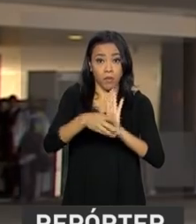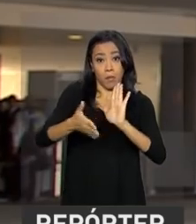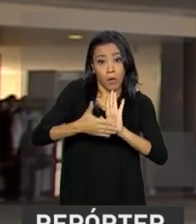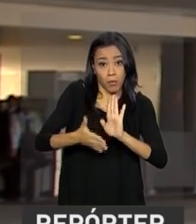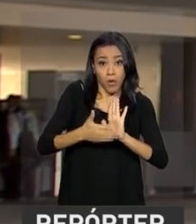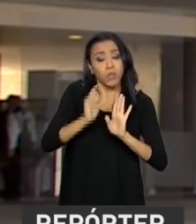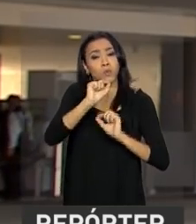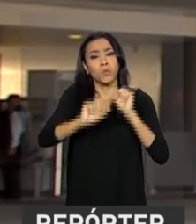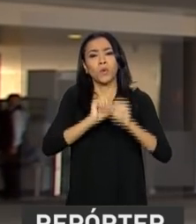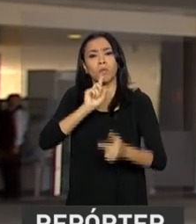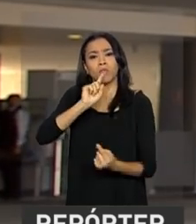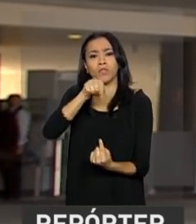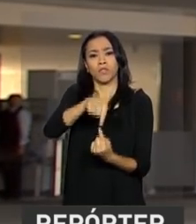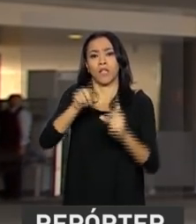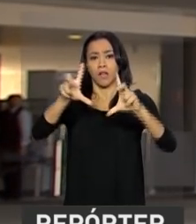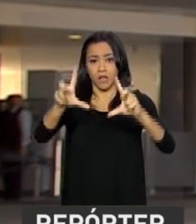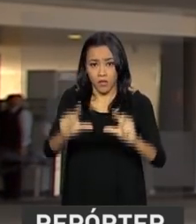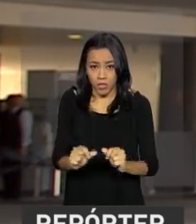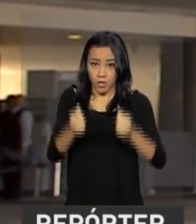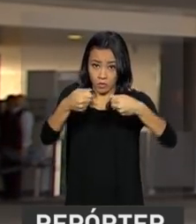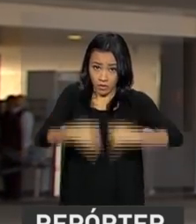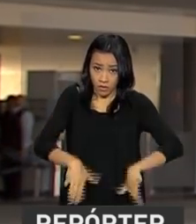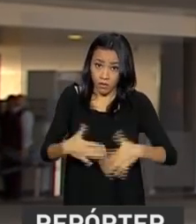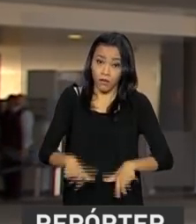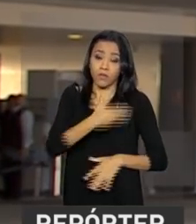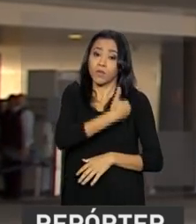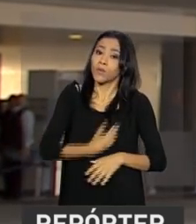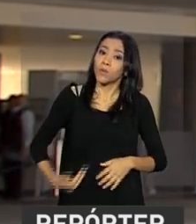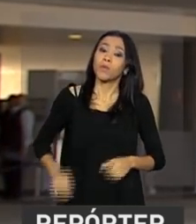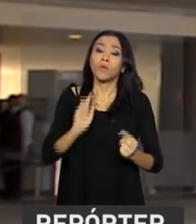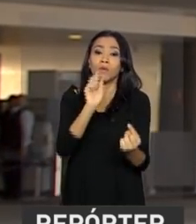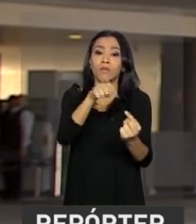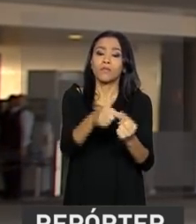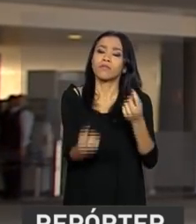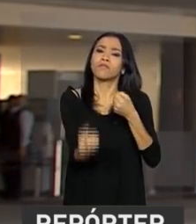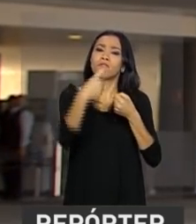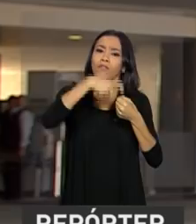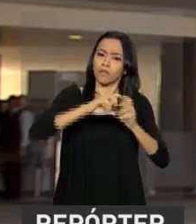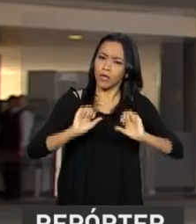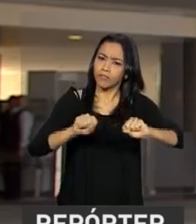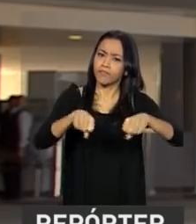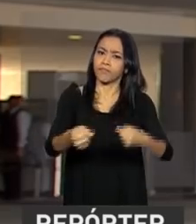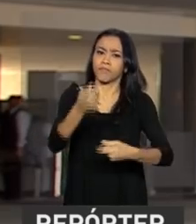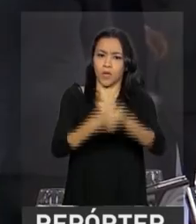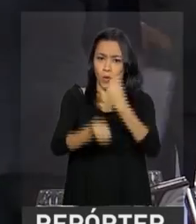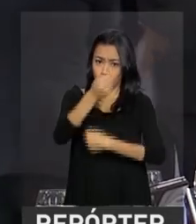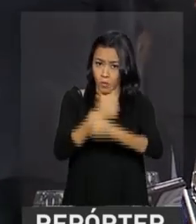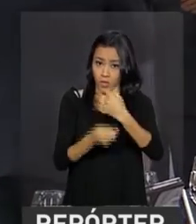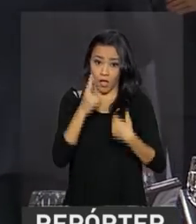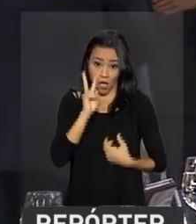para limitar os gastos públicos e ajudar na retomada do crescimento da economia. Vamos ver.